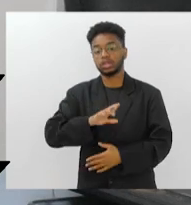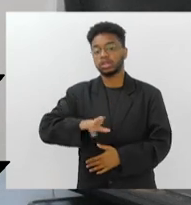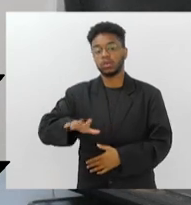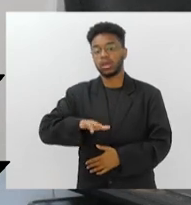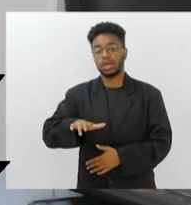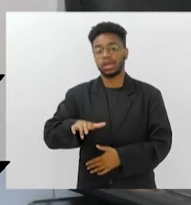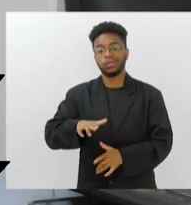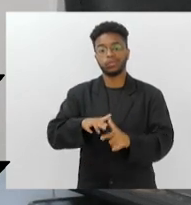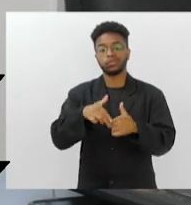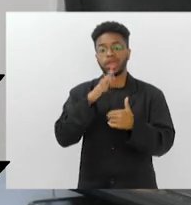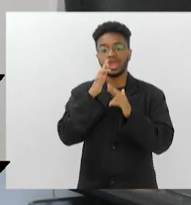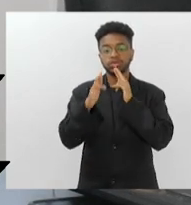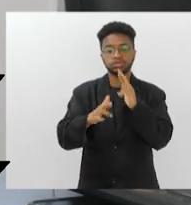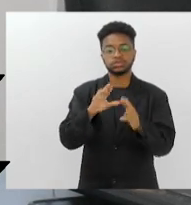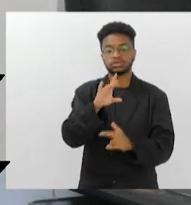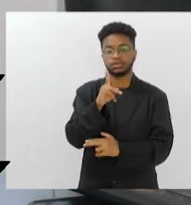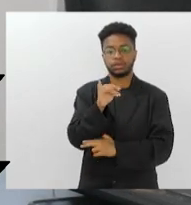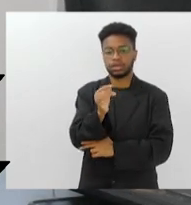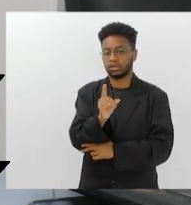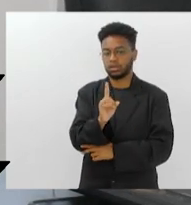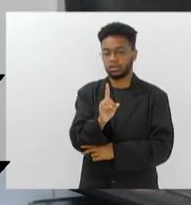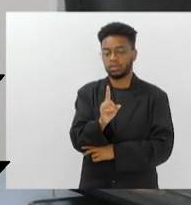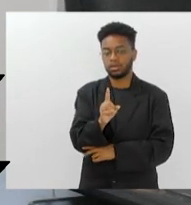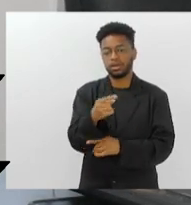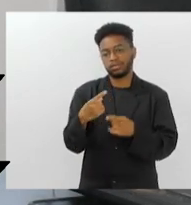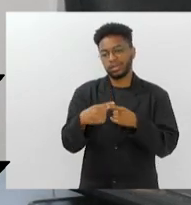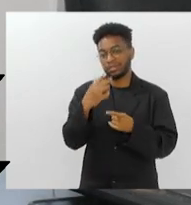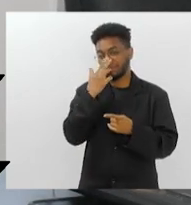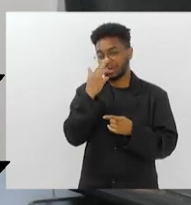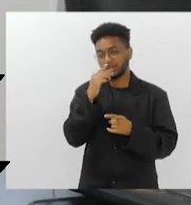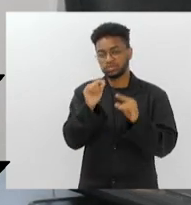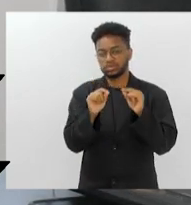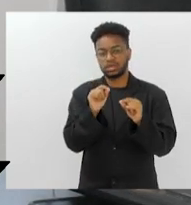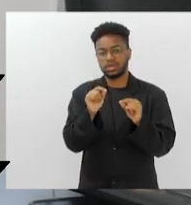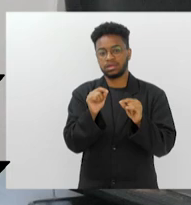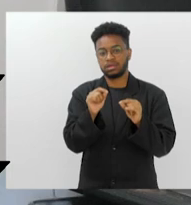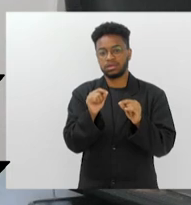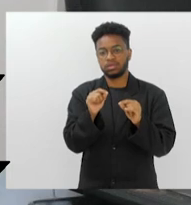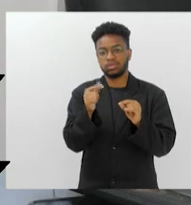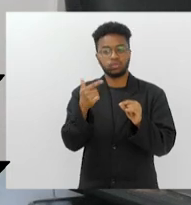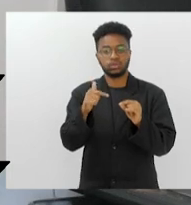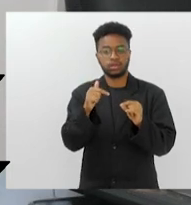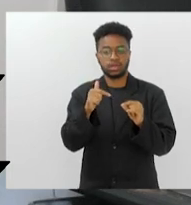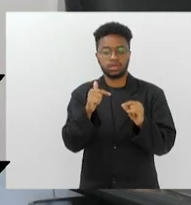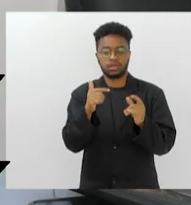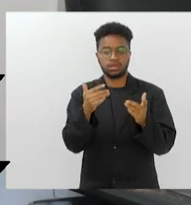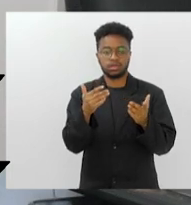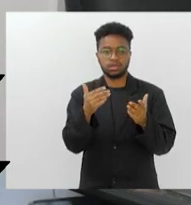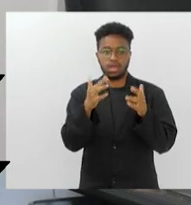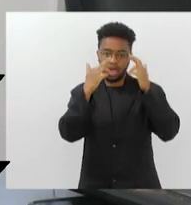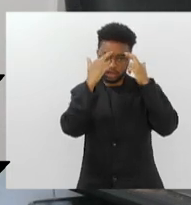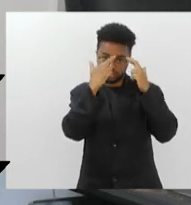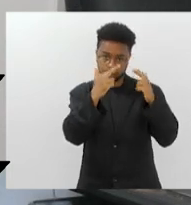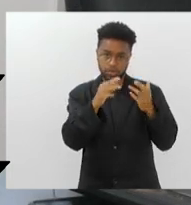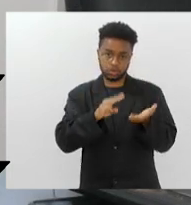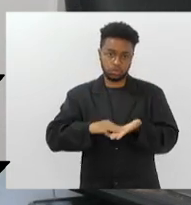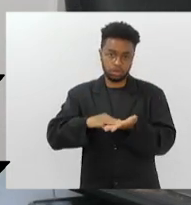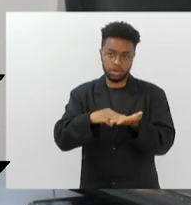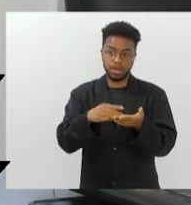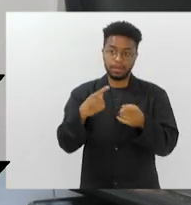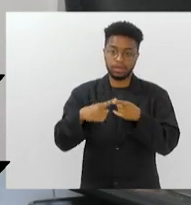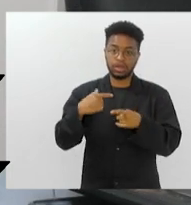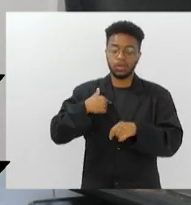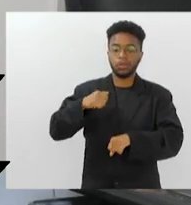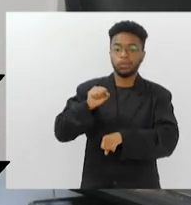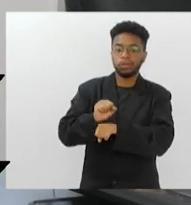como resultado da CPI que aí poderia apcer até uma descortesia com os membros da CPI que ó não deu CPI tá interrompida fui lá